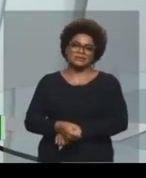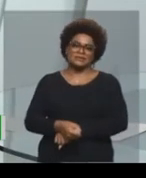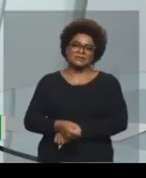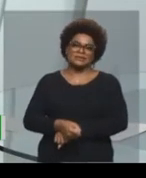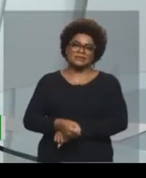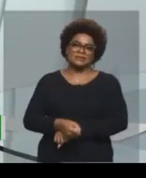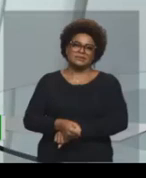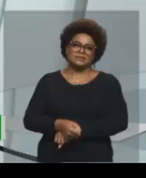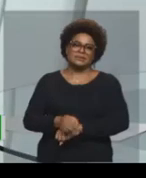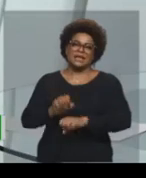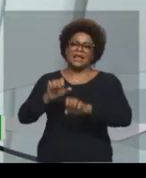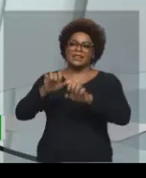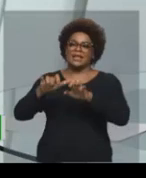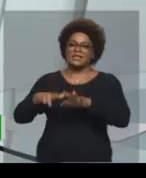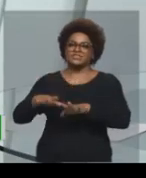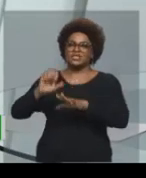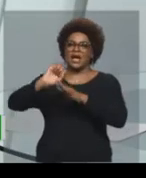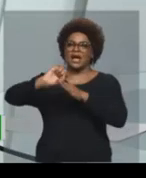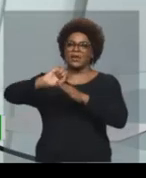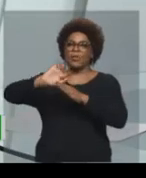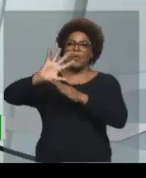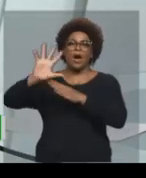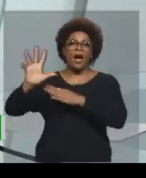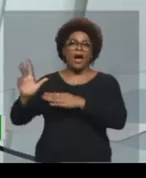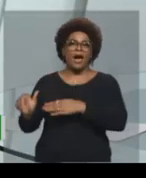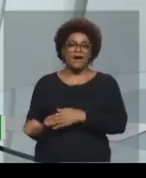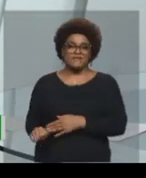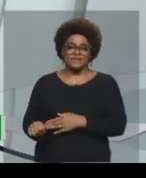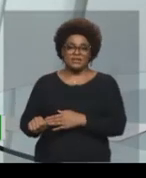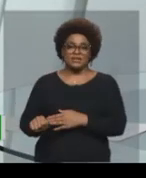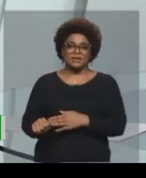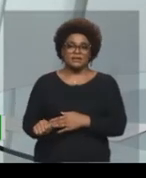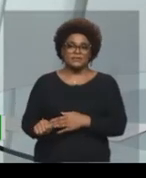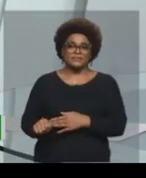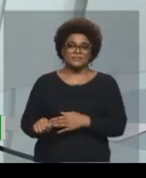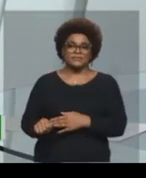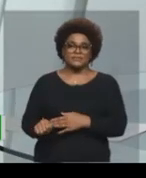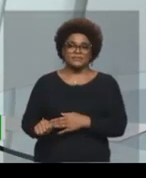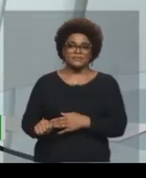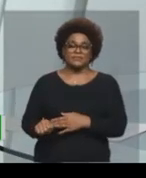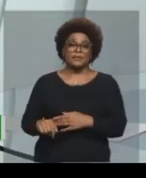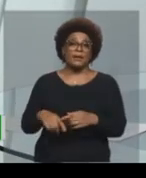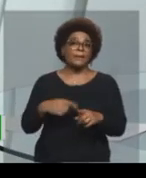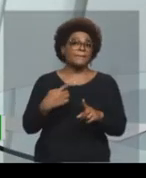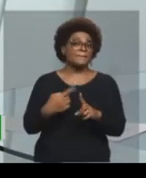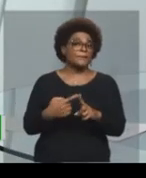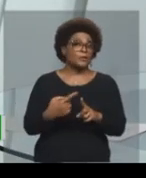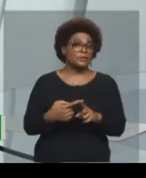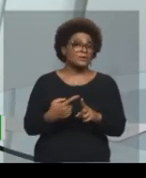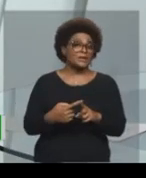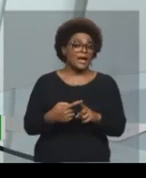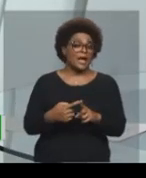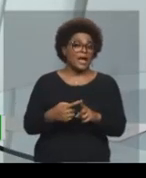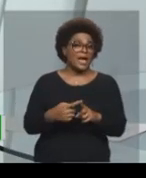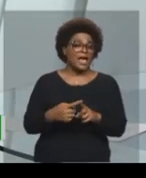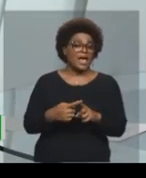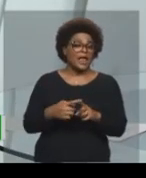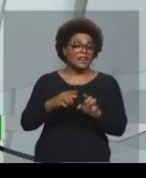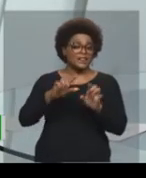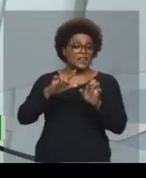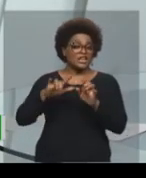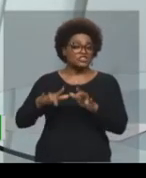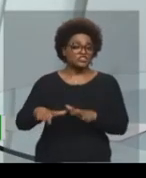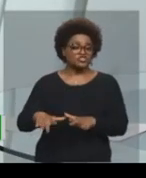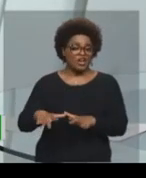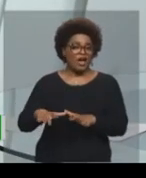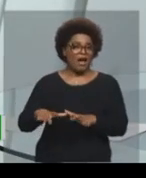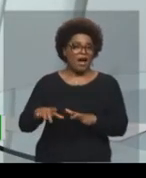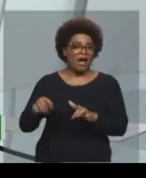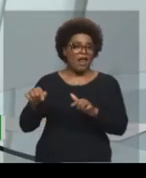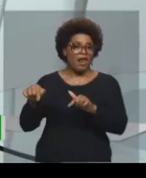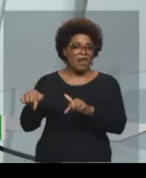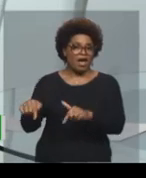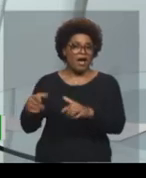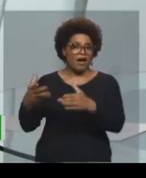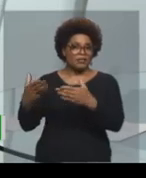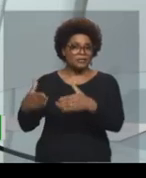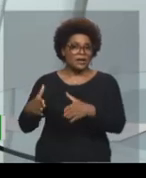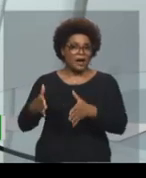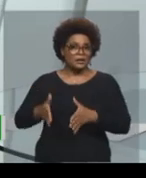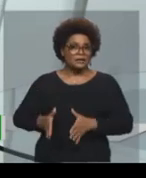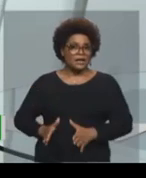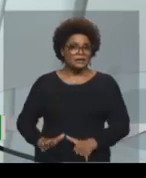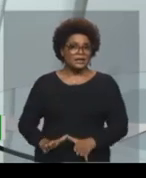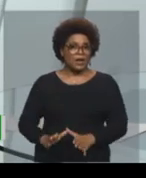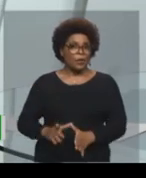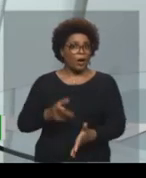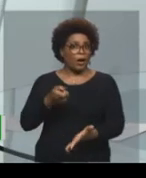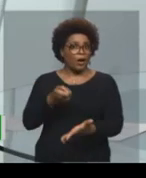né? Muitas vezes, gente, esse deslocamento pode ser forçado, como aconteceu no caso dos negros que vieram para o Brasil